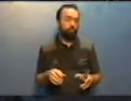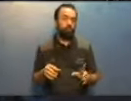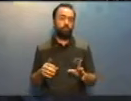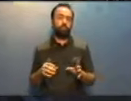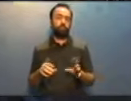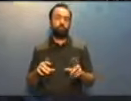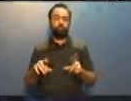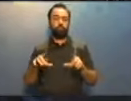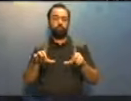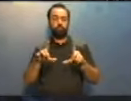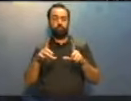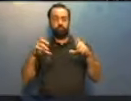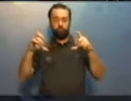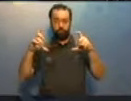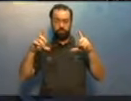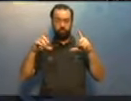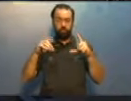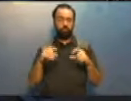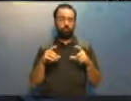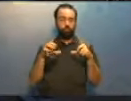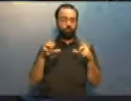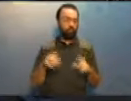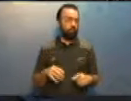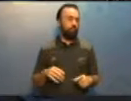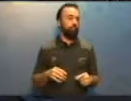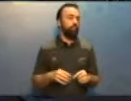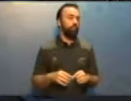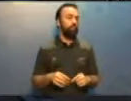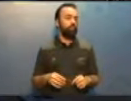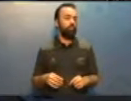para olhar uma paisagem com árvores.